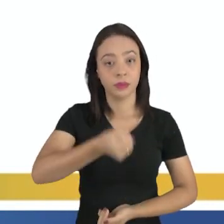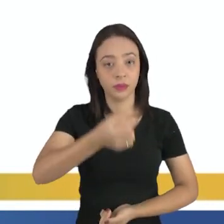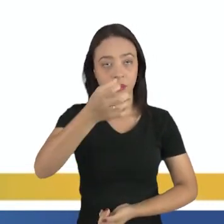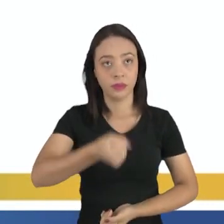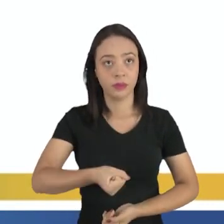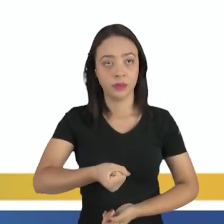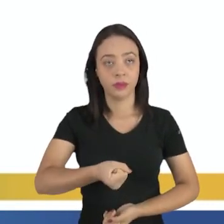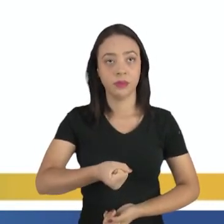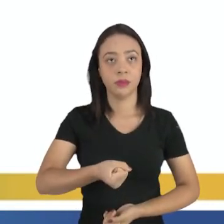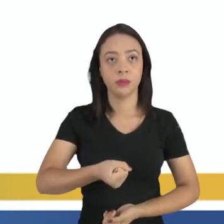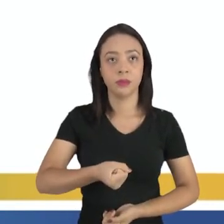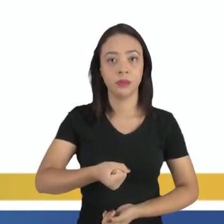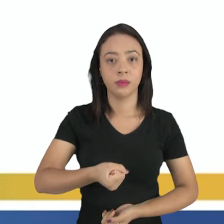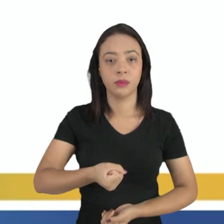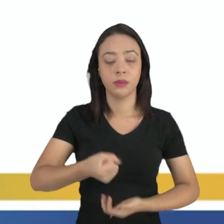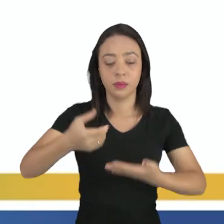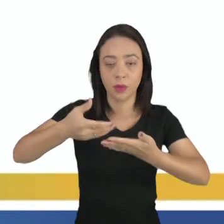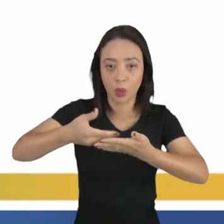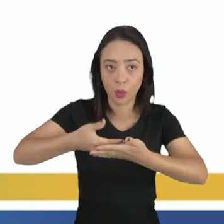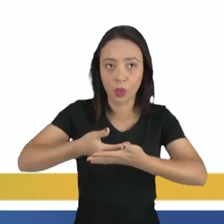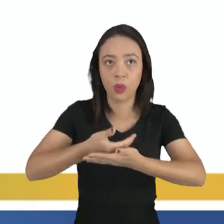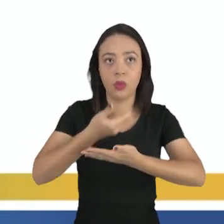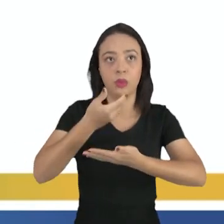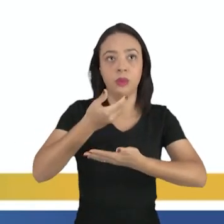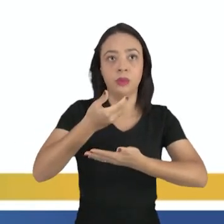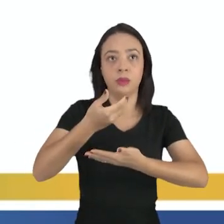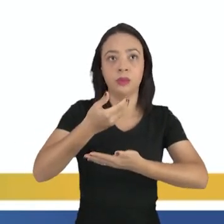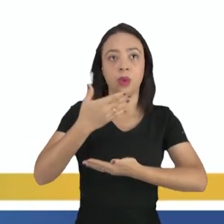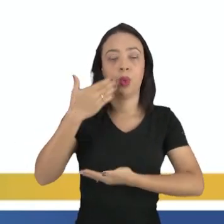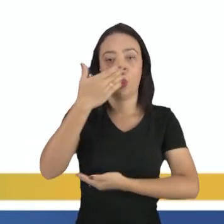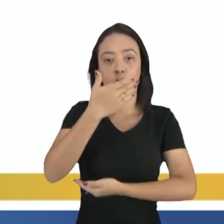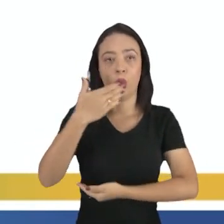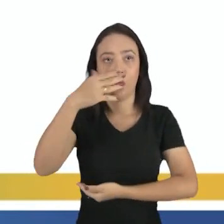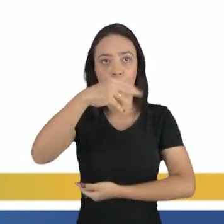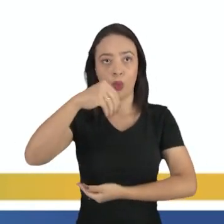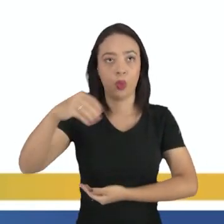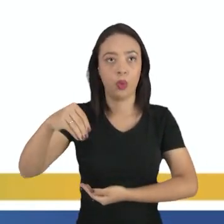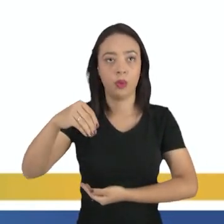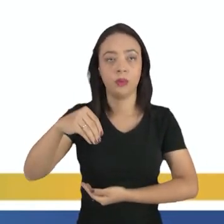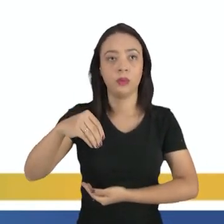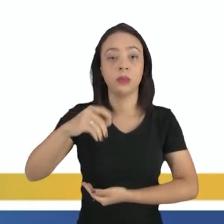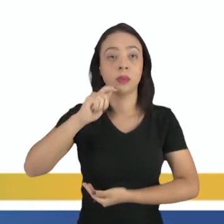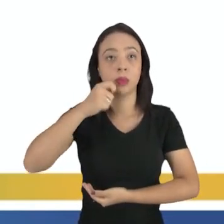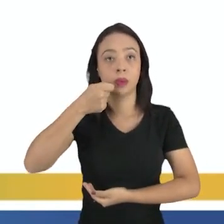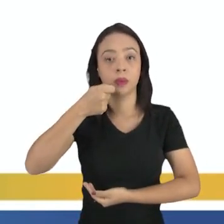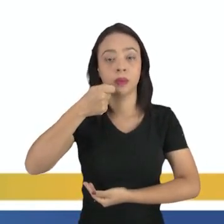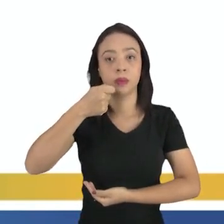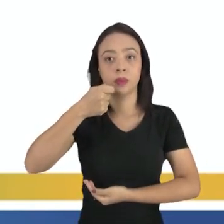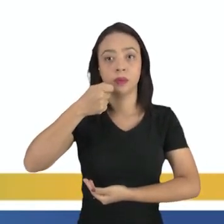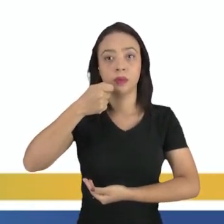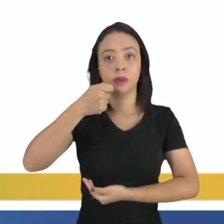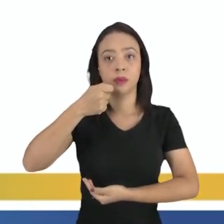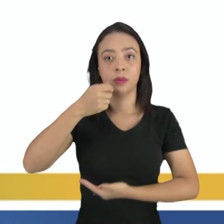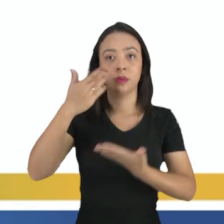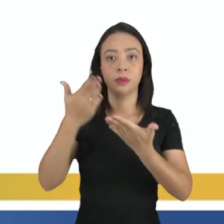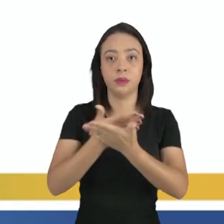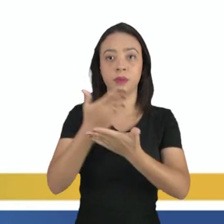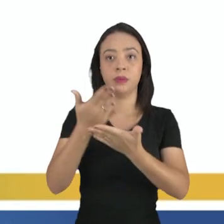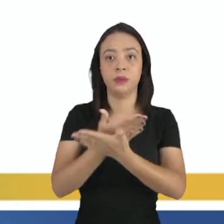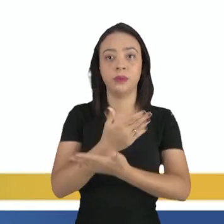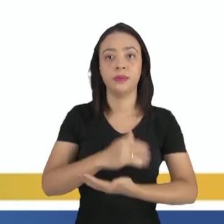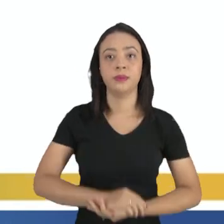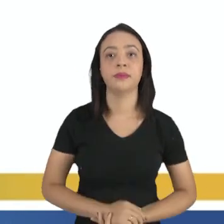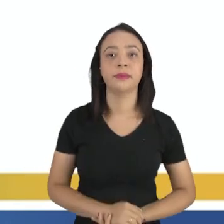leite, papayas, mamão, sugar, açúcar, bread, pão e books,